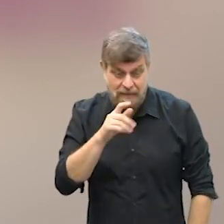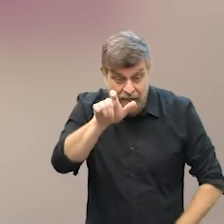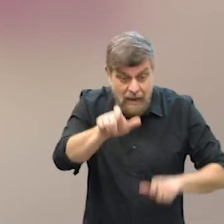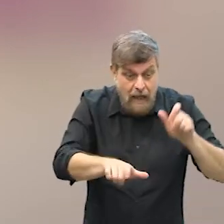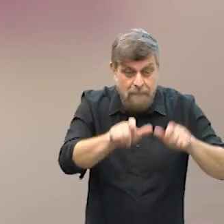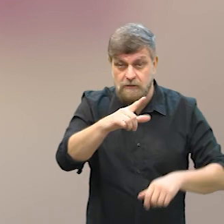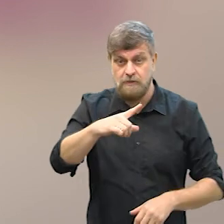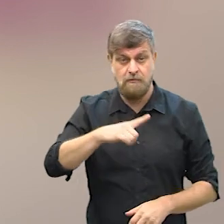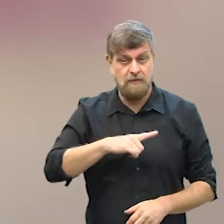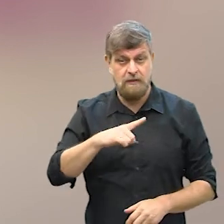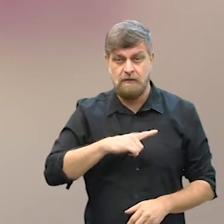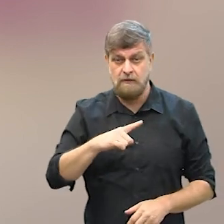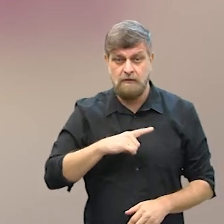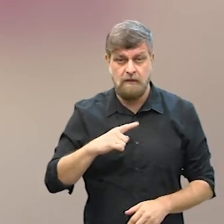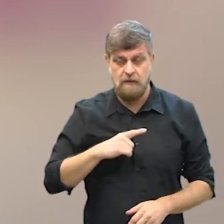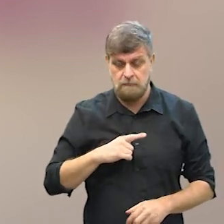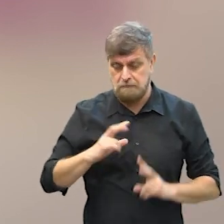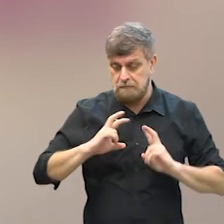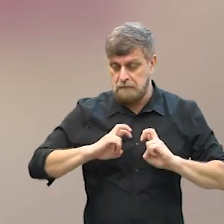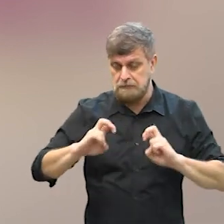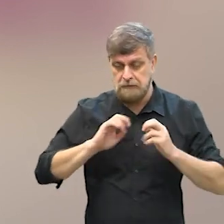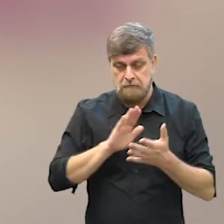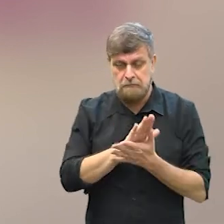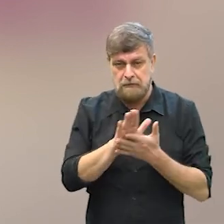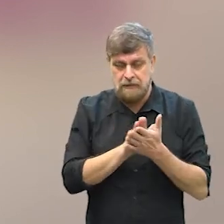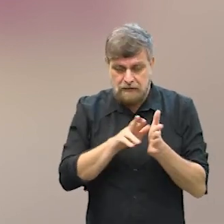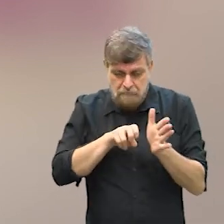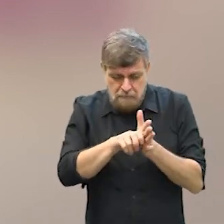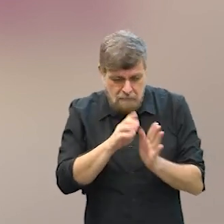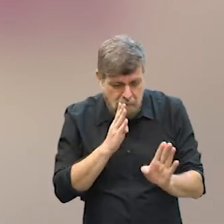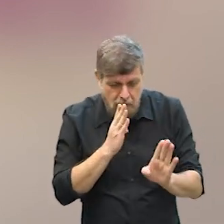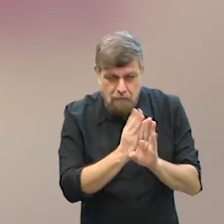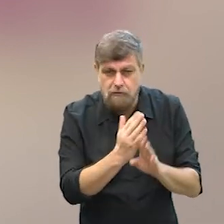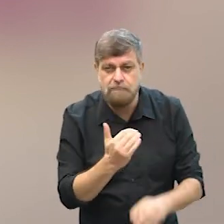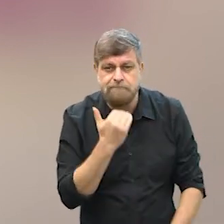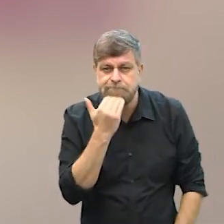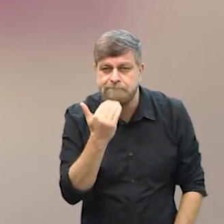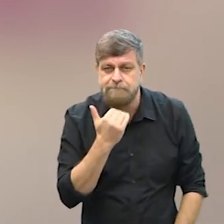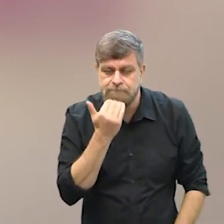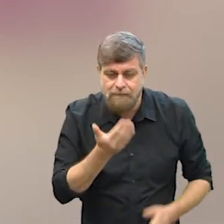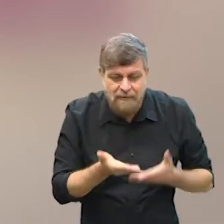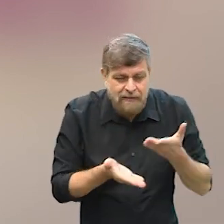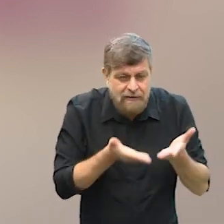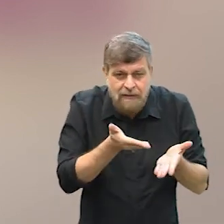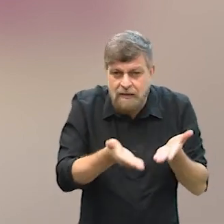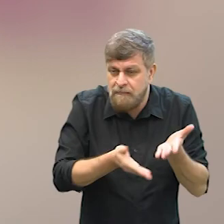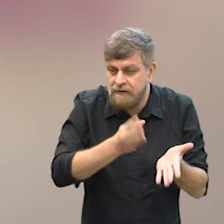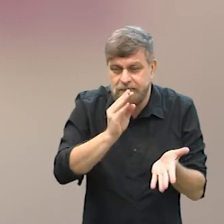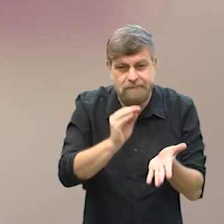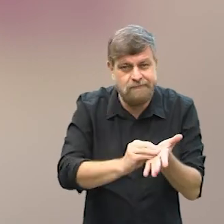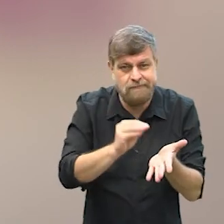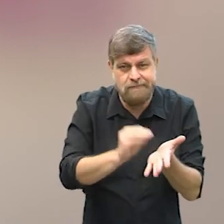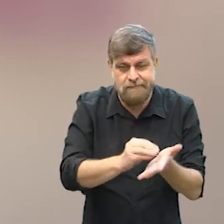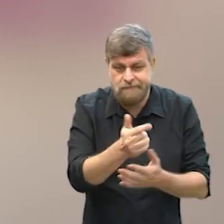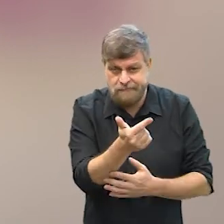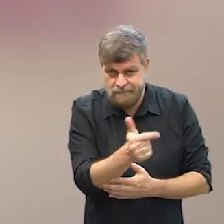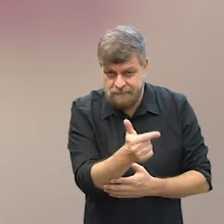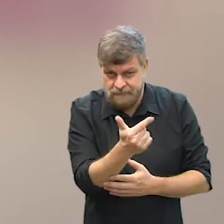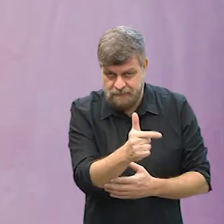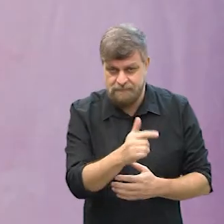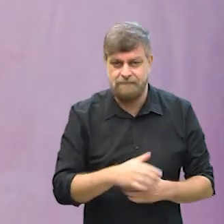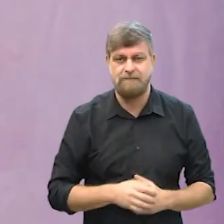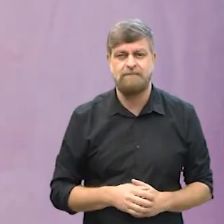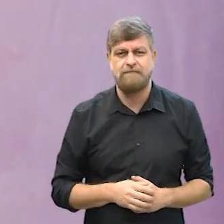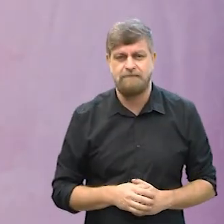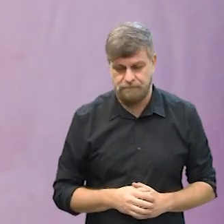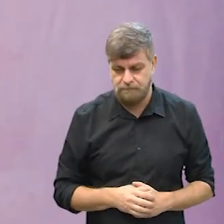doença e não ter o diagnóstico adequado e fica sem o tratamento também, que seria mais indicado para os casos.